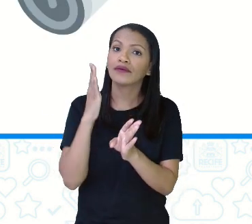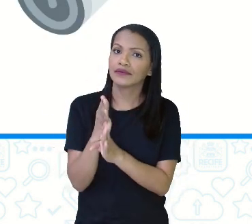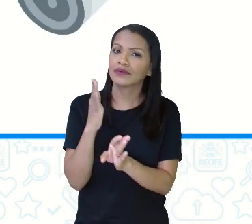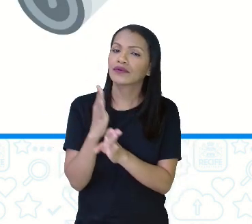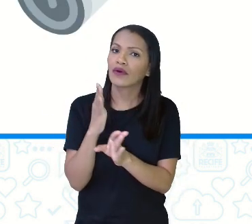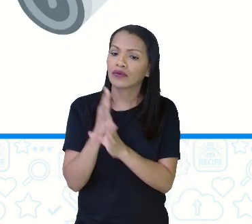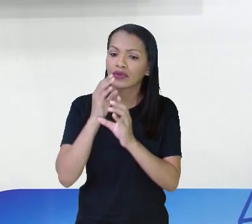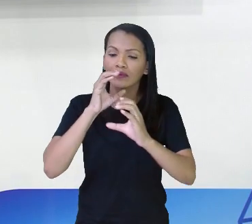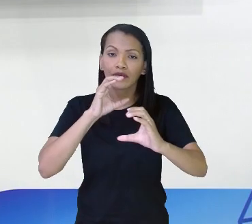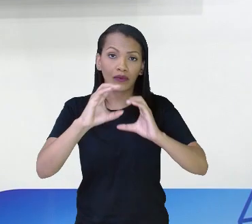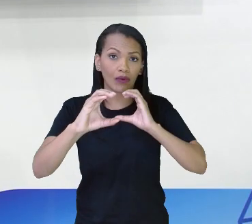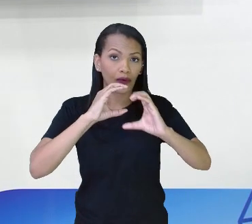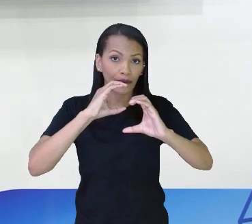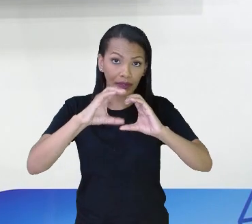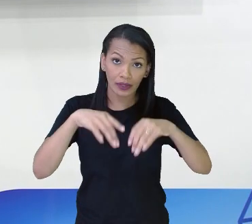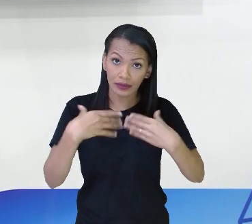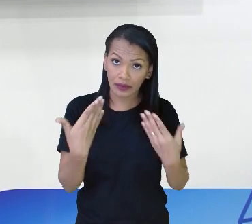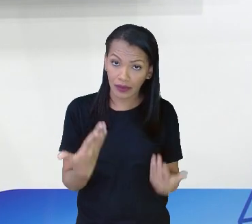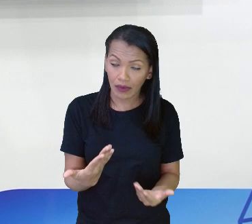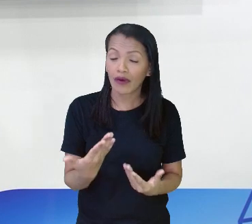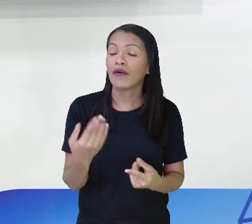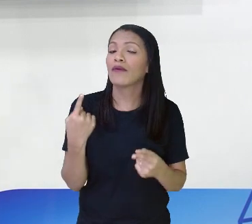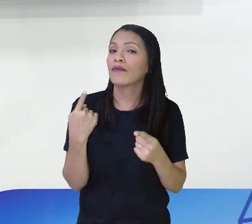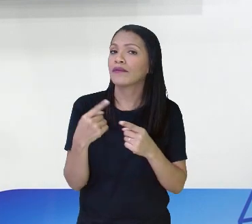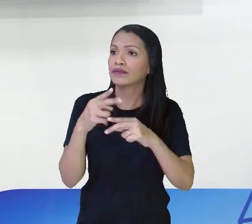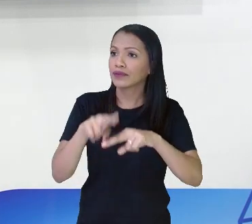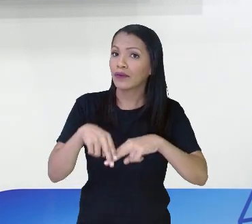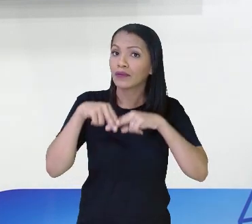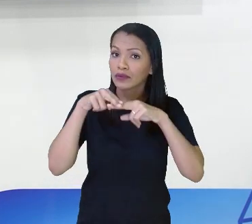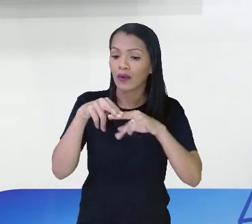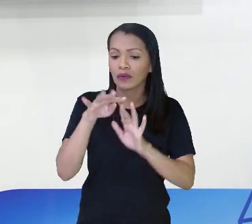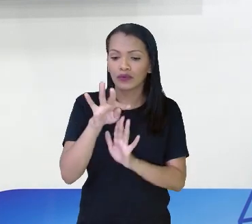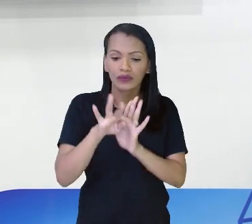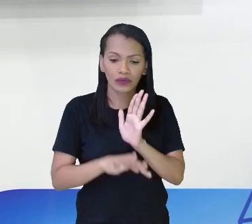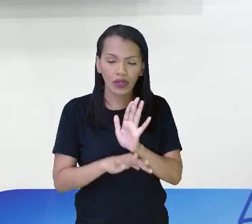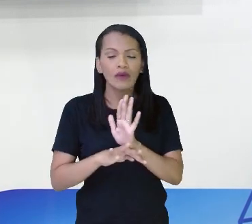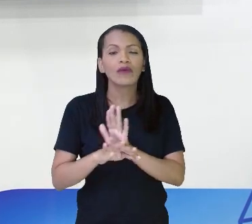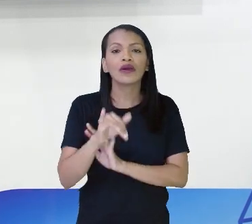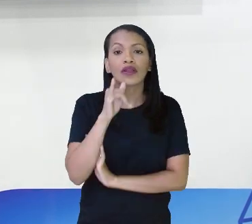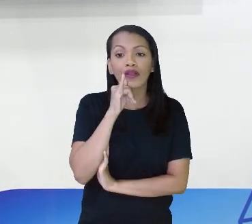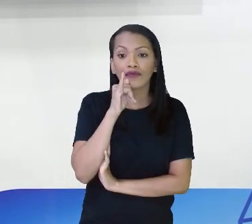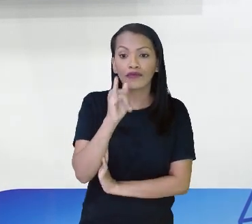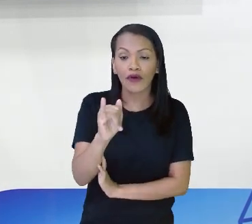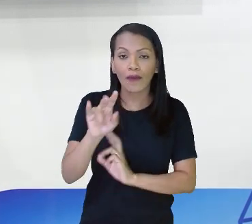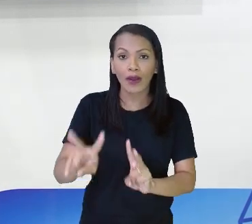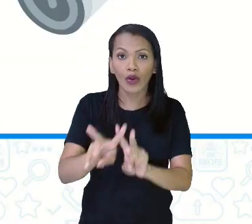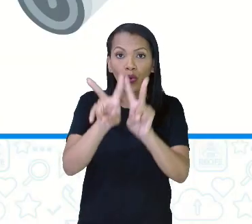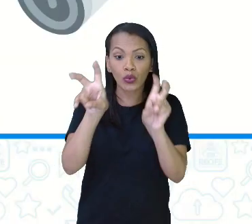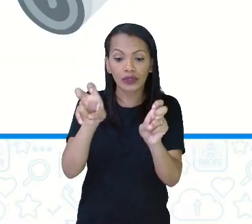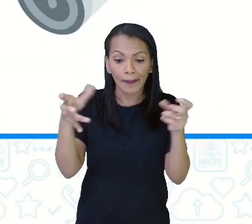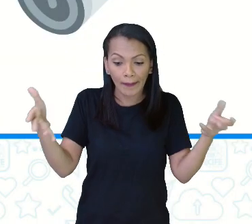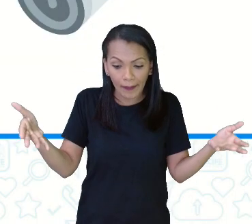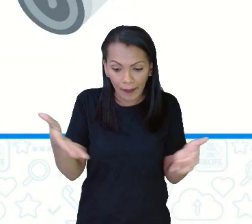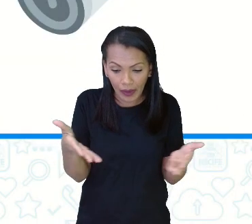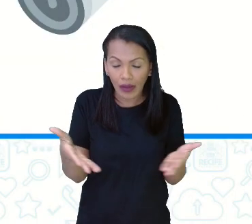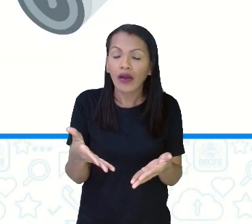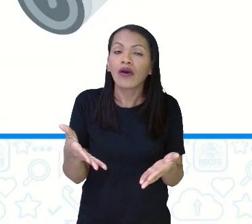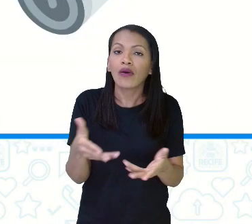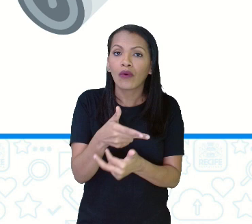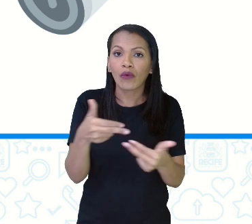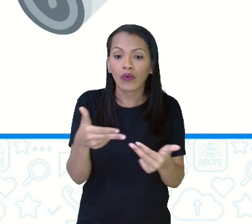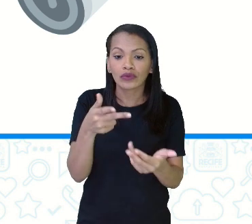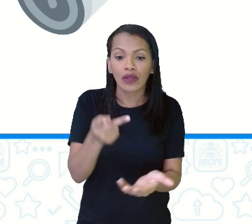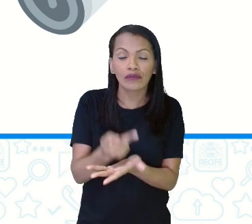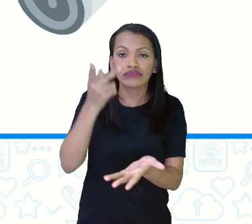meios de comunicação. Trata-se, portanto, de um texto informativo sobre um tema atual ou algum